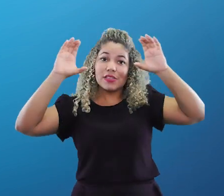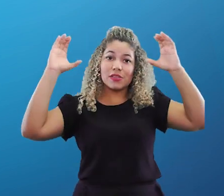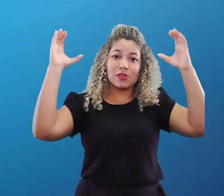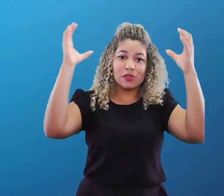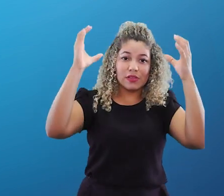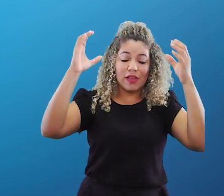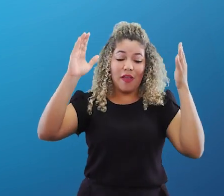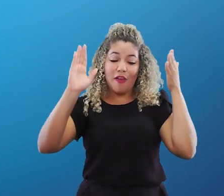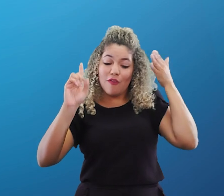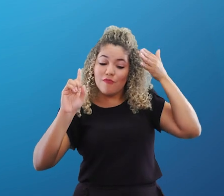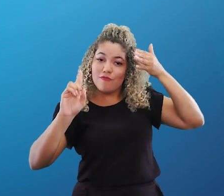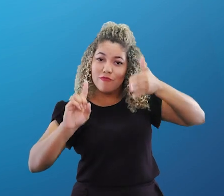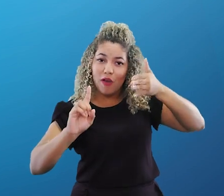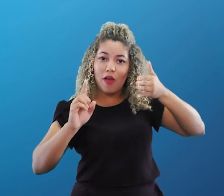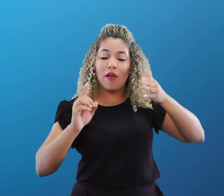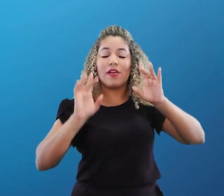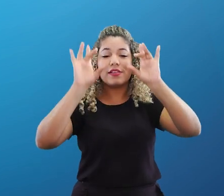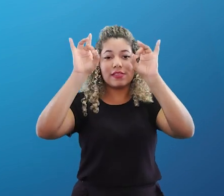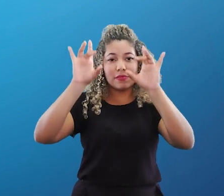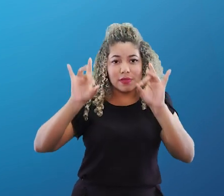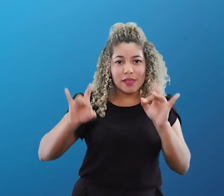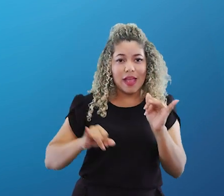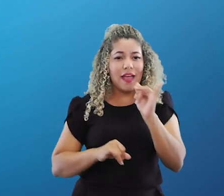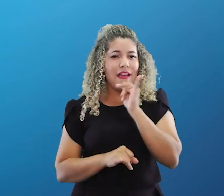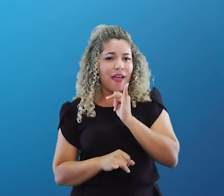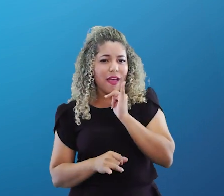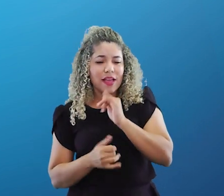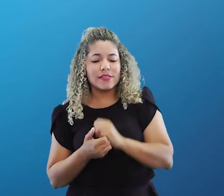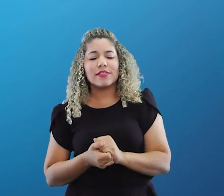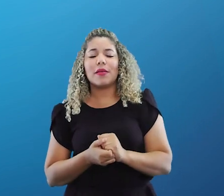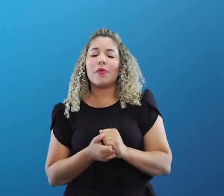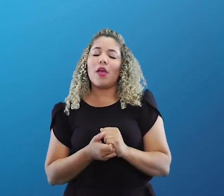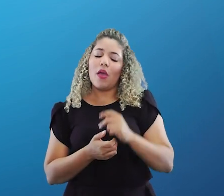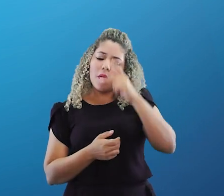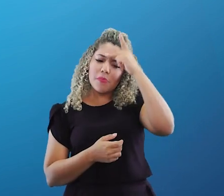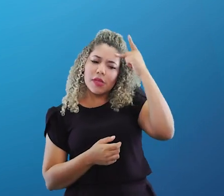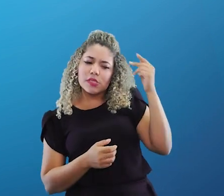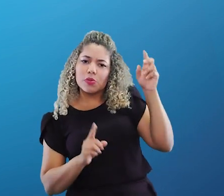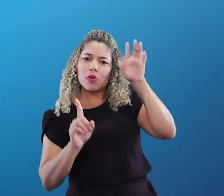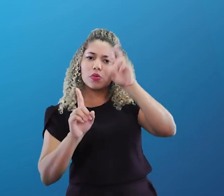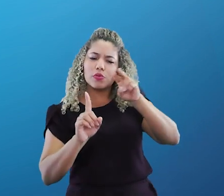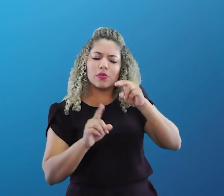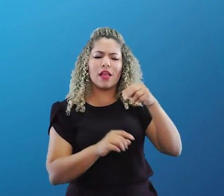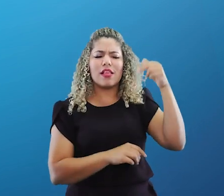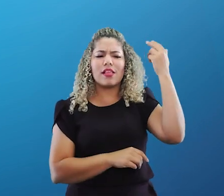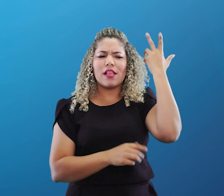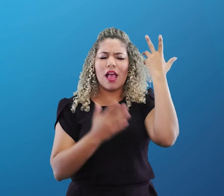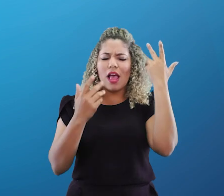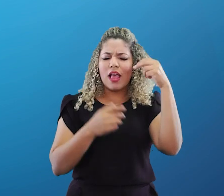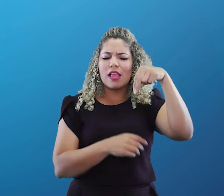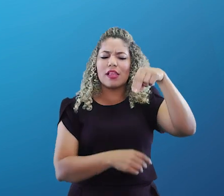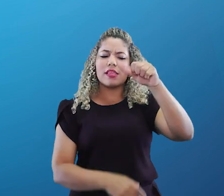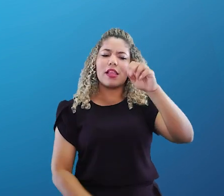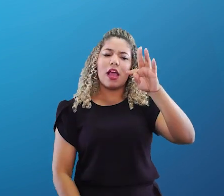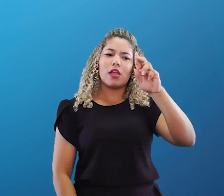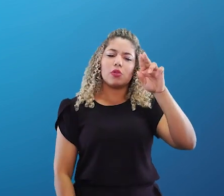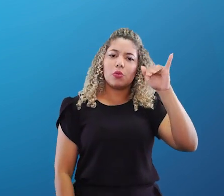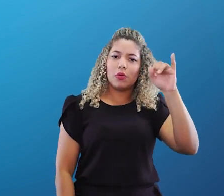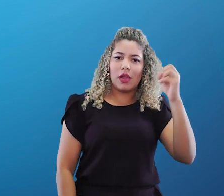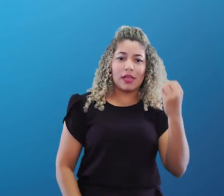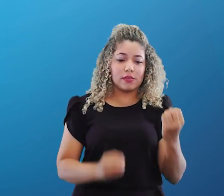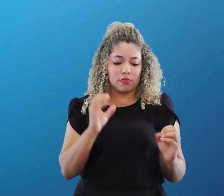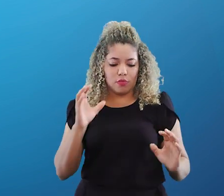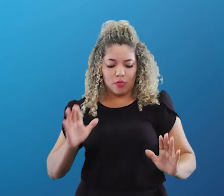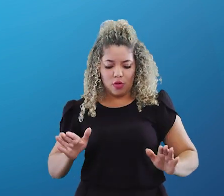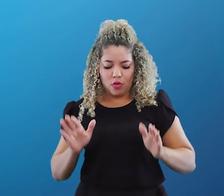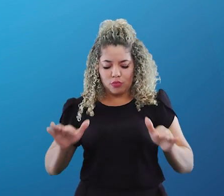mais especificamente, desde fatores antrópicos ou naturais. Quando falamos em naturais, estamos relacionando as atividades vulcânicas